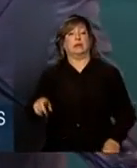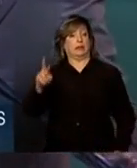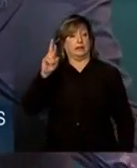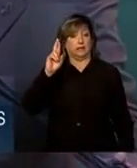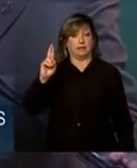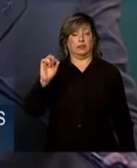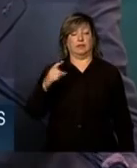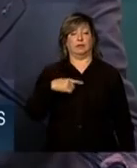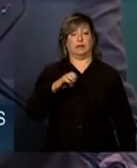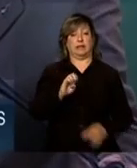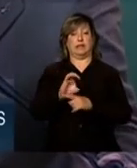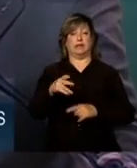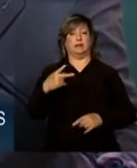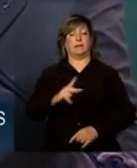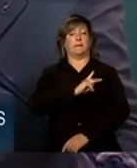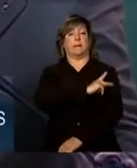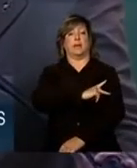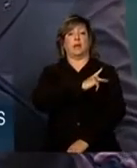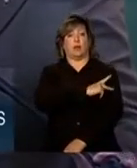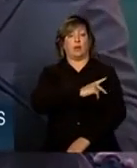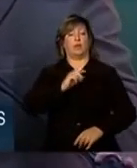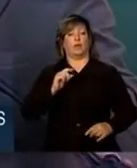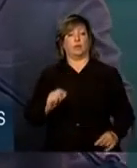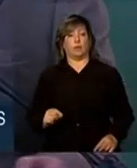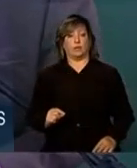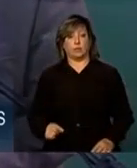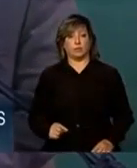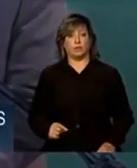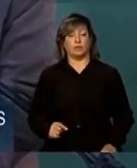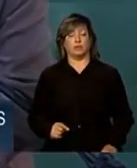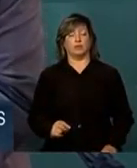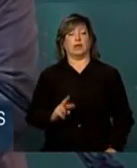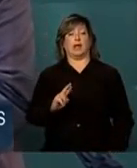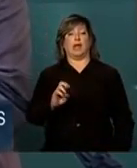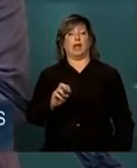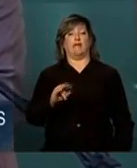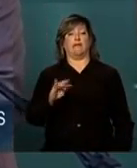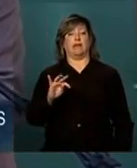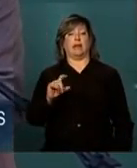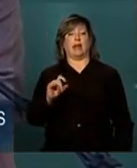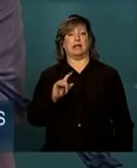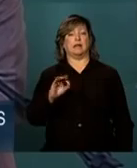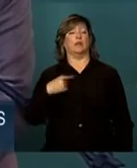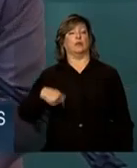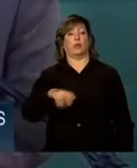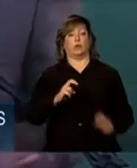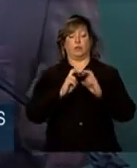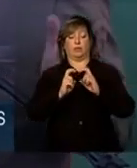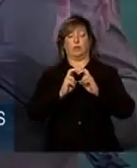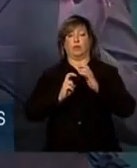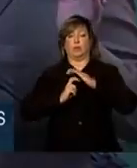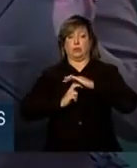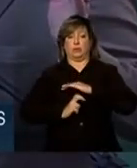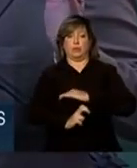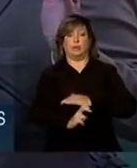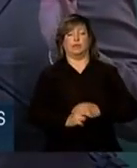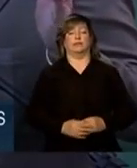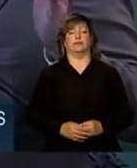do Estado do Piauí, a revitalização do nosso metrô. E aí,